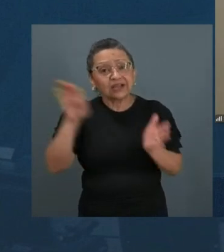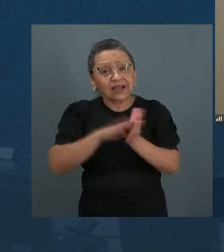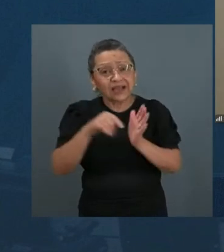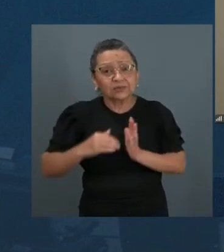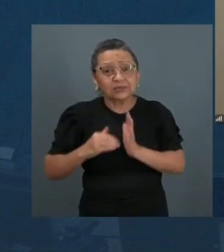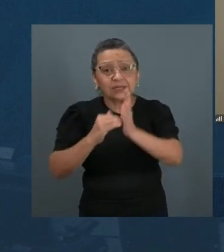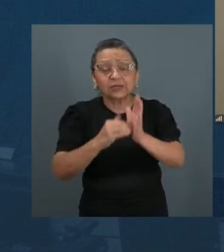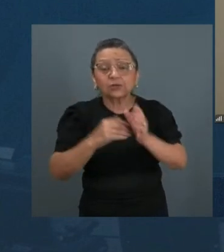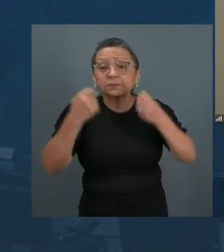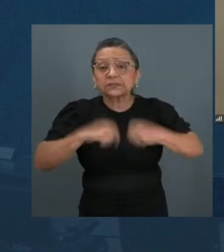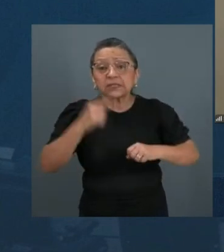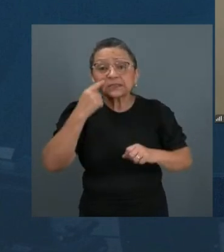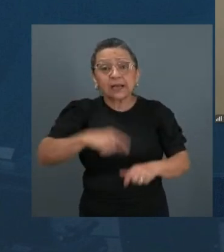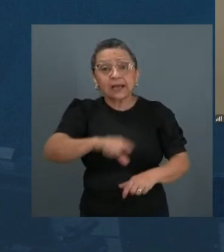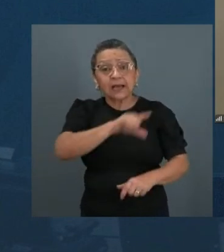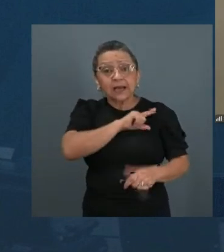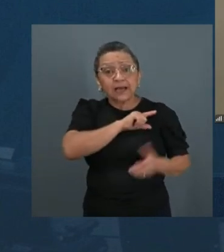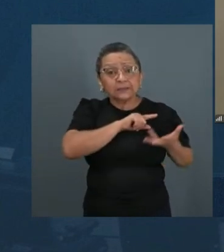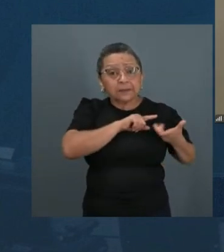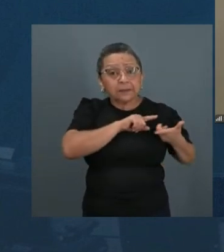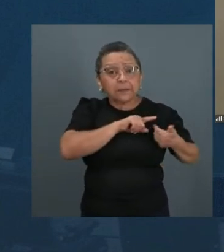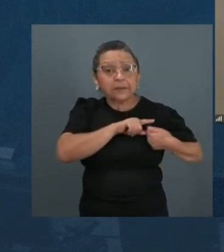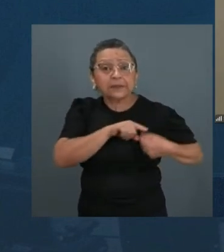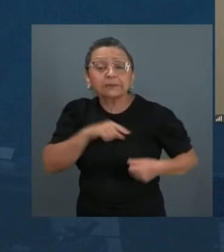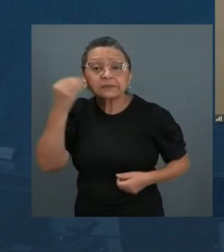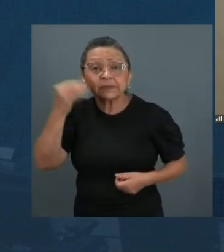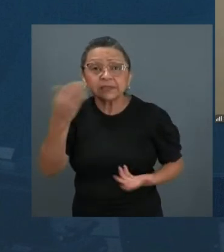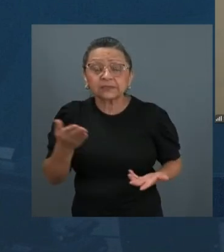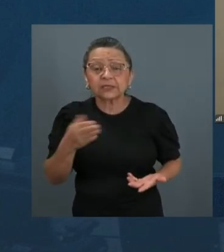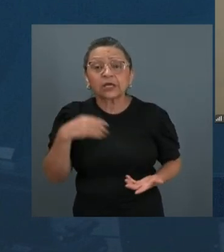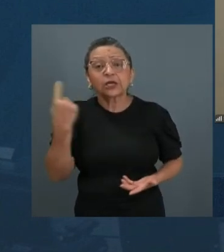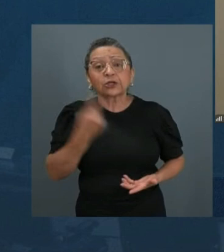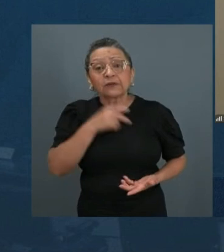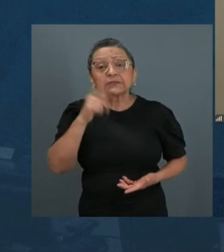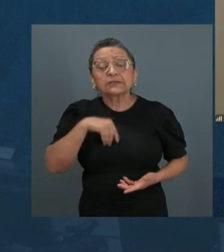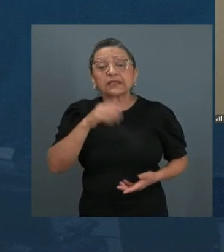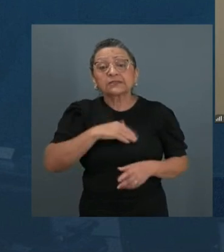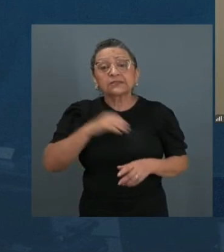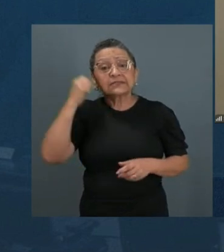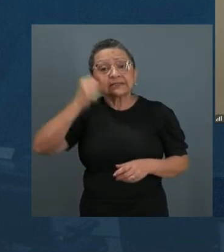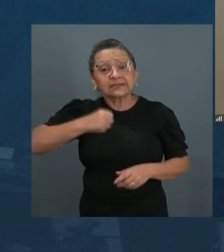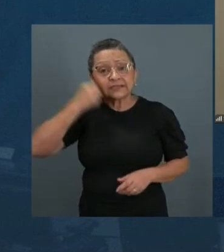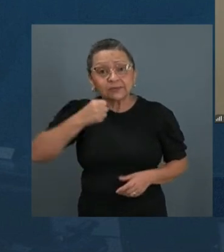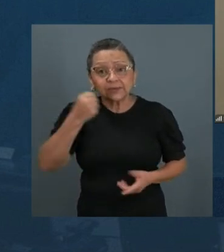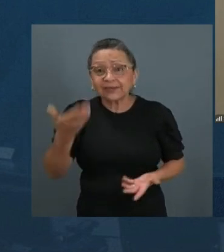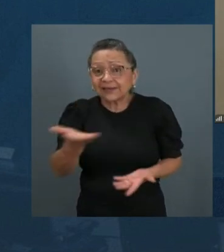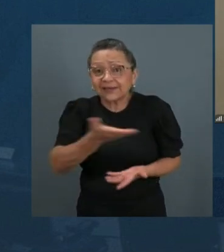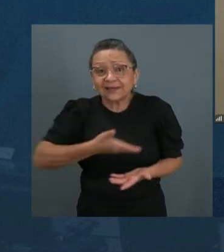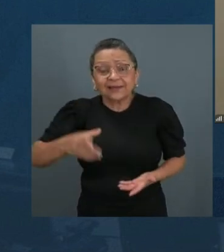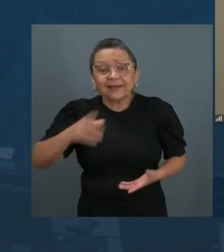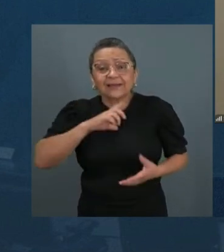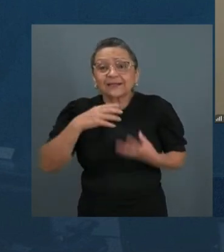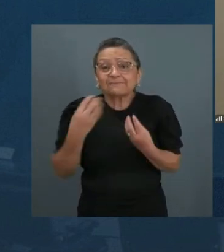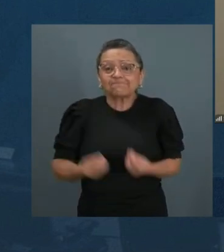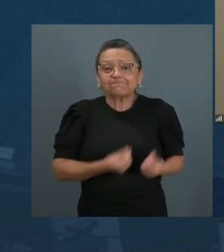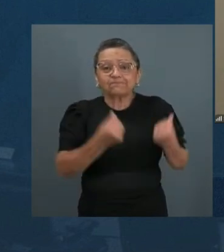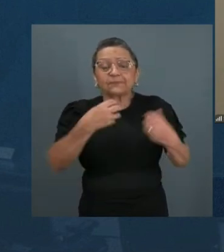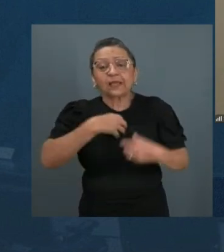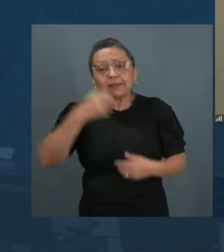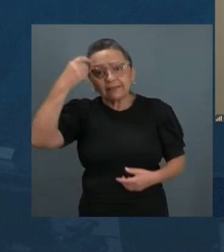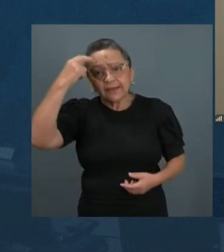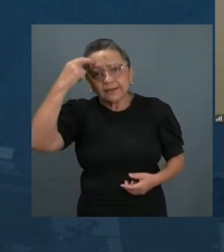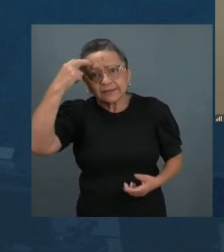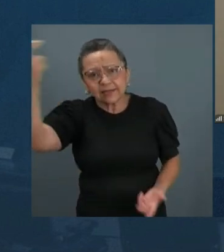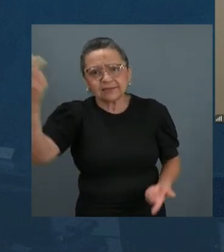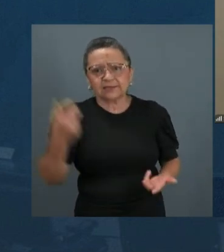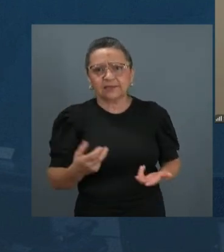alta, precisa passar por muita experiência. A gente está falando de senadores que têm sensibilidade, têm